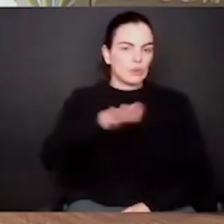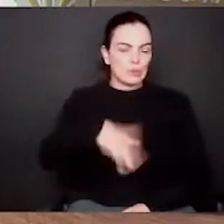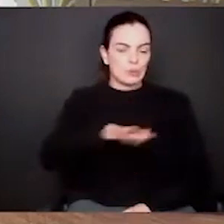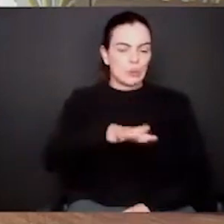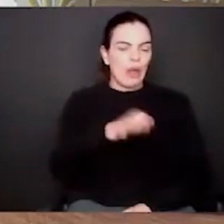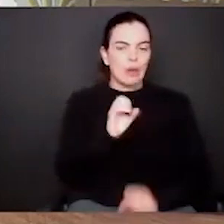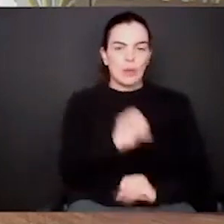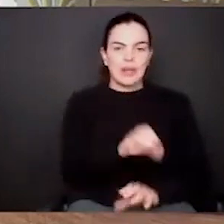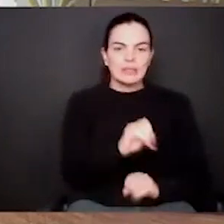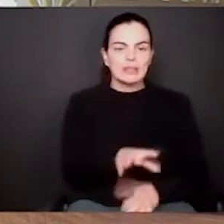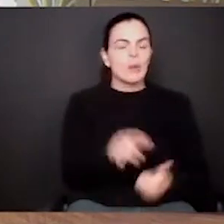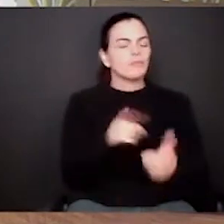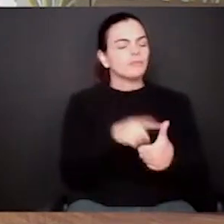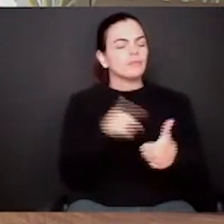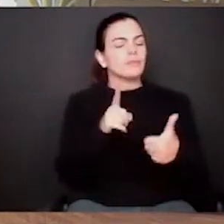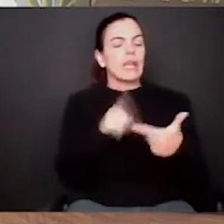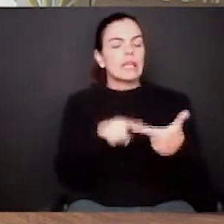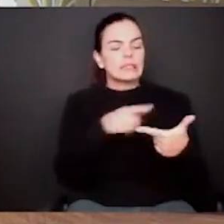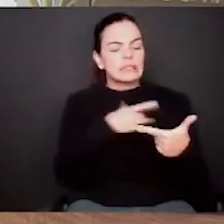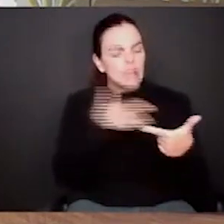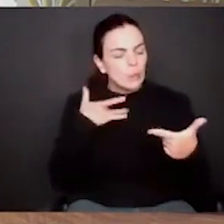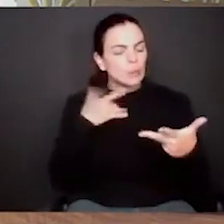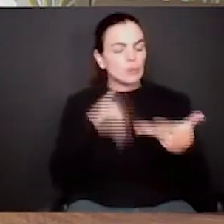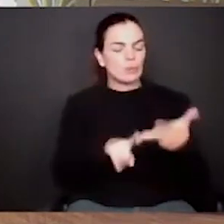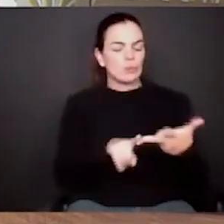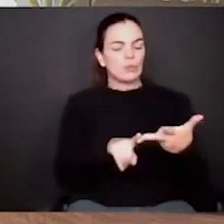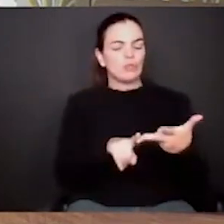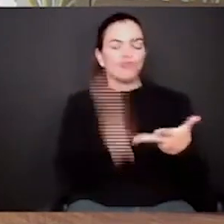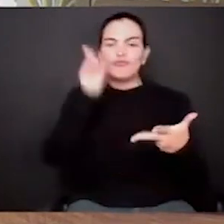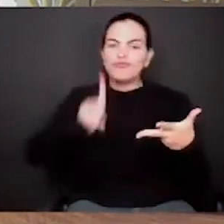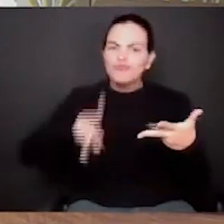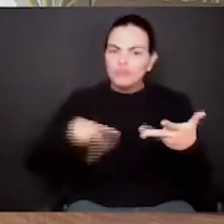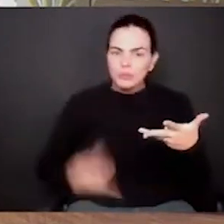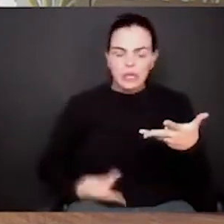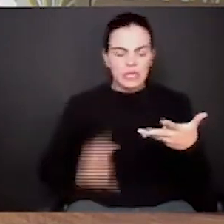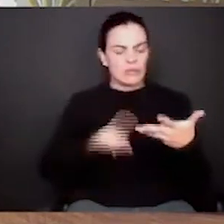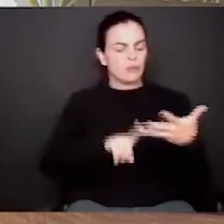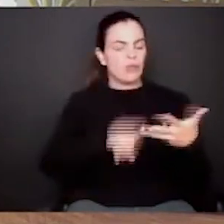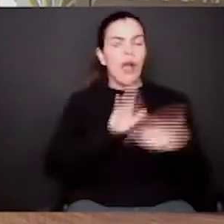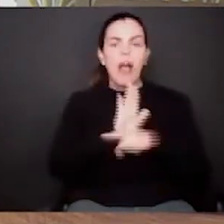saúde, direitos humanos, assistência social,